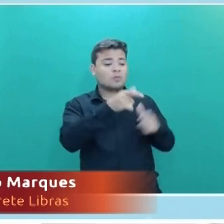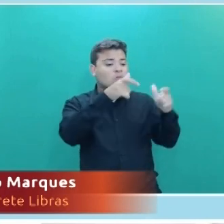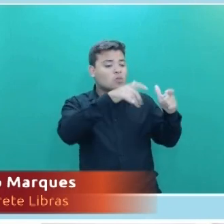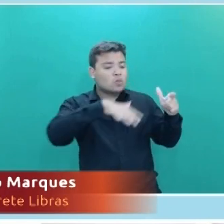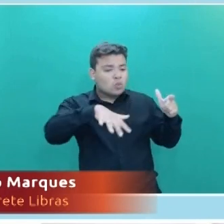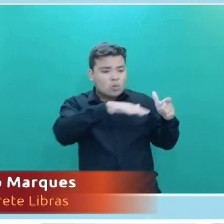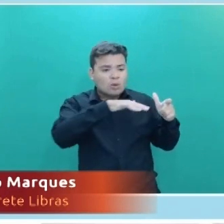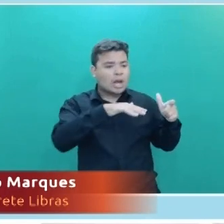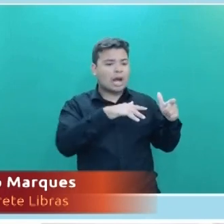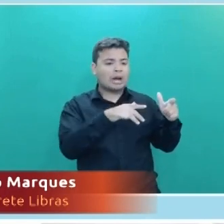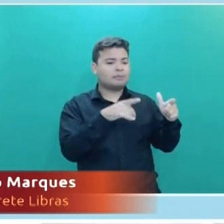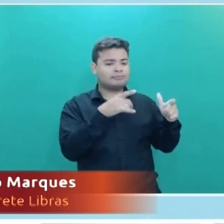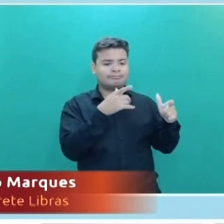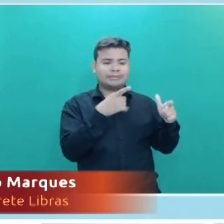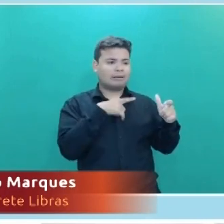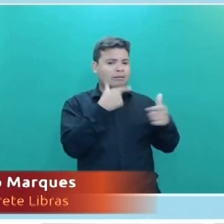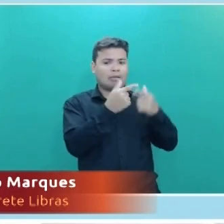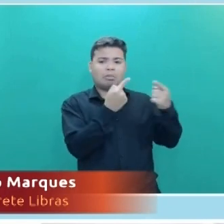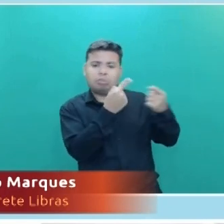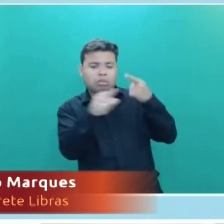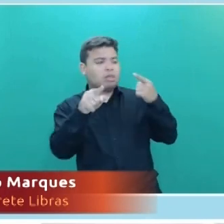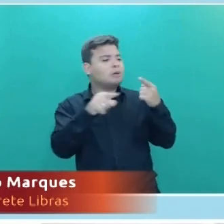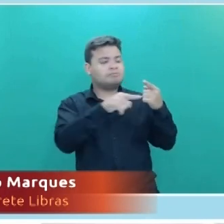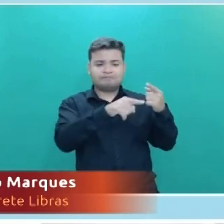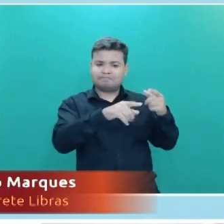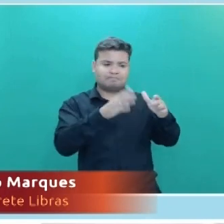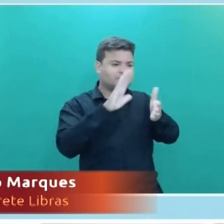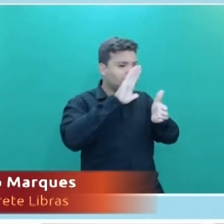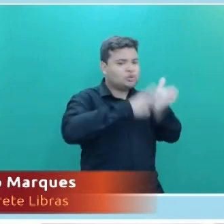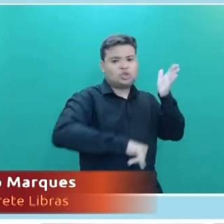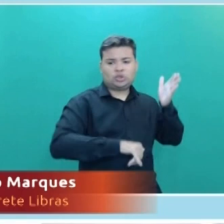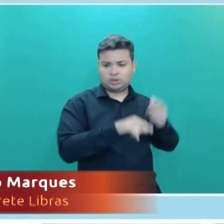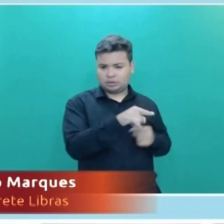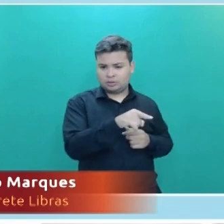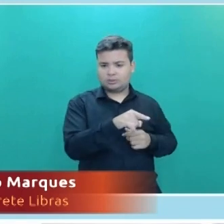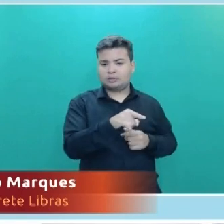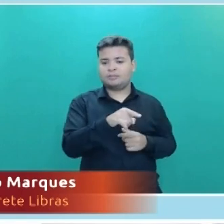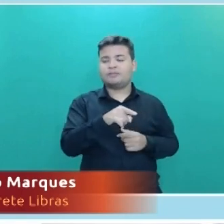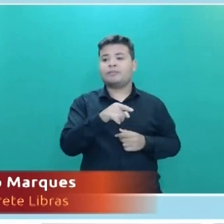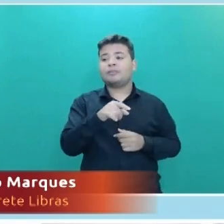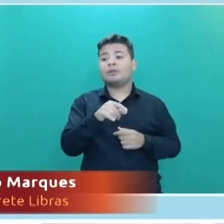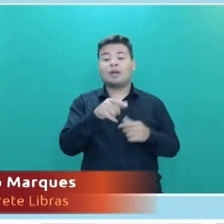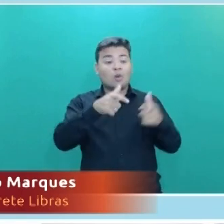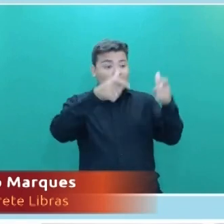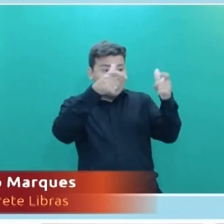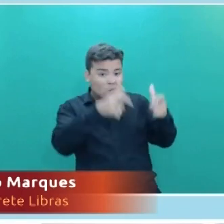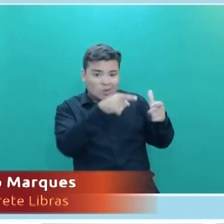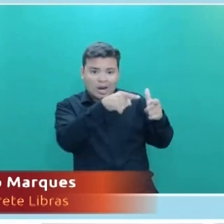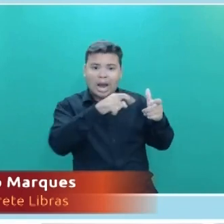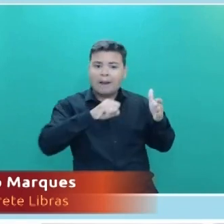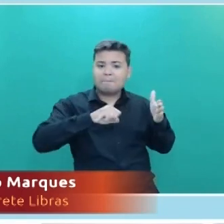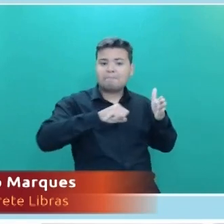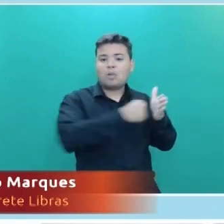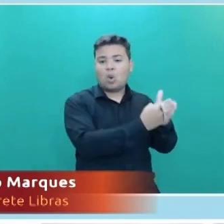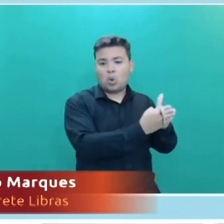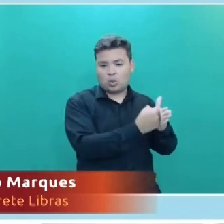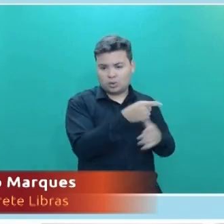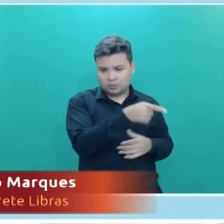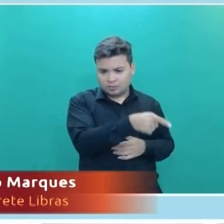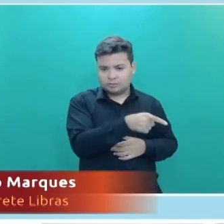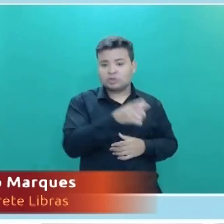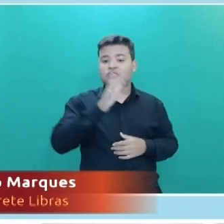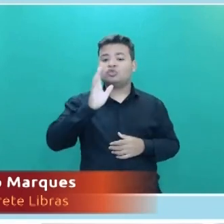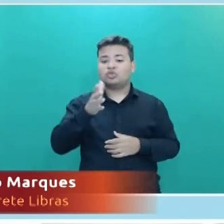caso, como uma fazenda pratica isso. Confisco da propriedade, quando se pratica o trabalho escravo. Foi aprovada uma